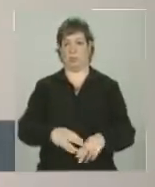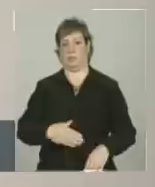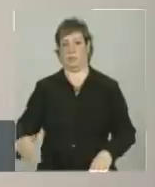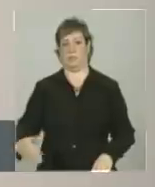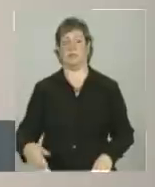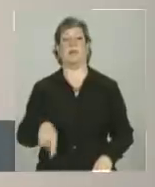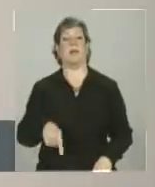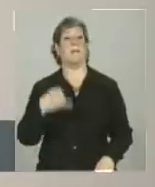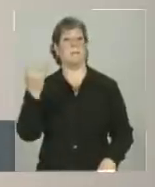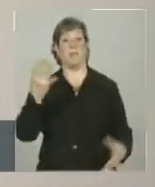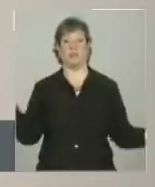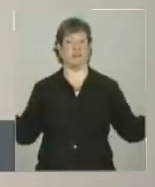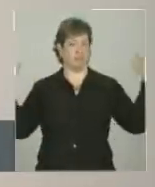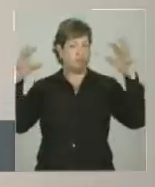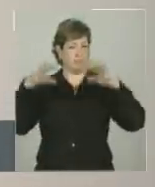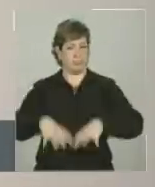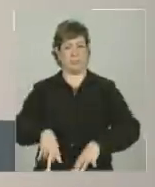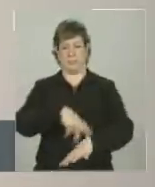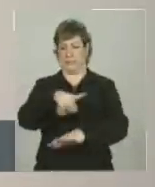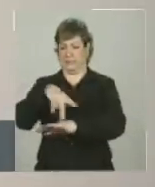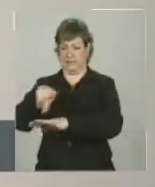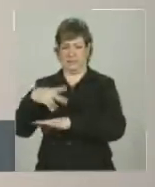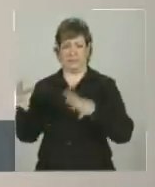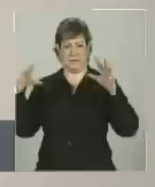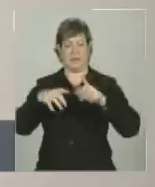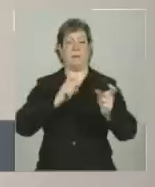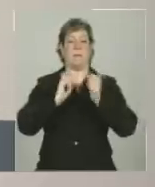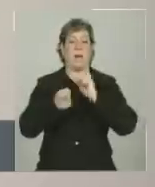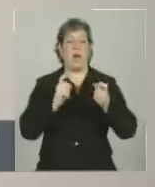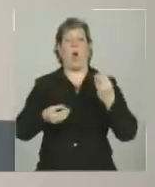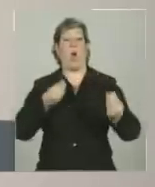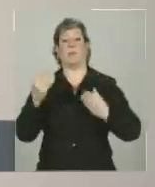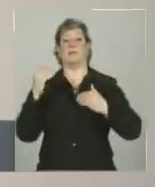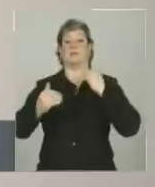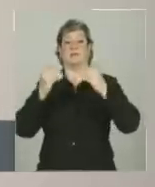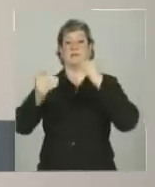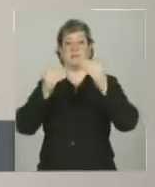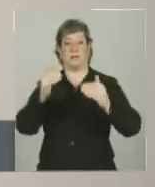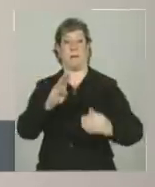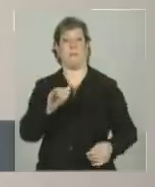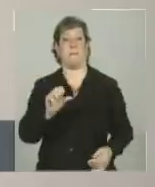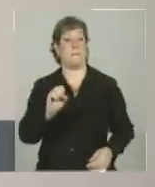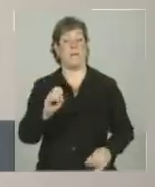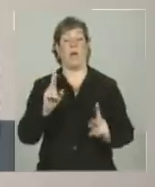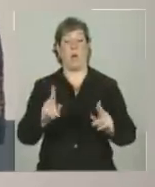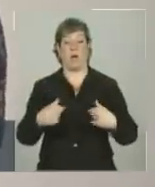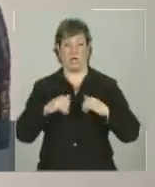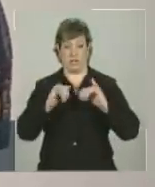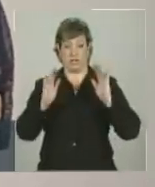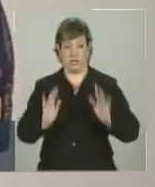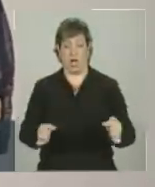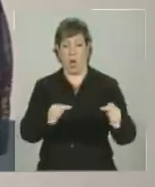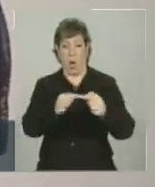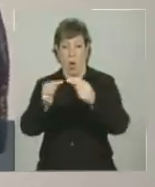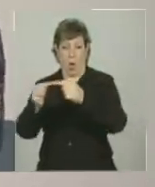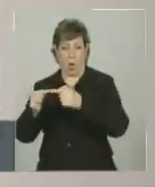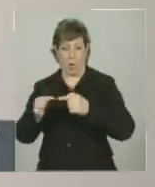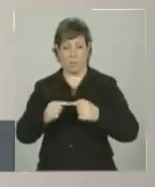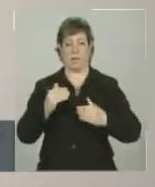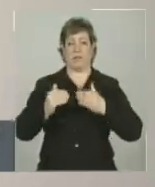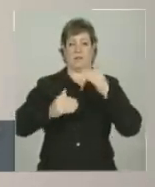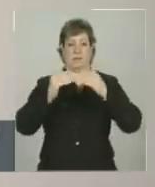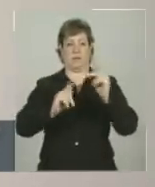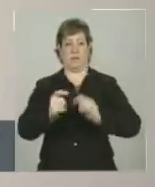para debatermos o novo modelo de desenvolvimento, baseado, como já disse, na combinação entre o